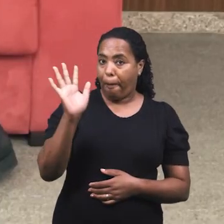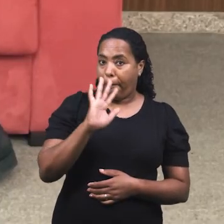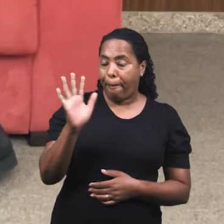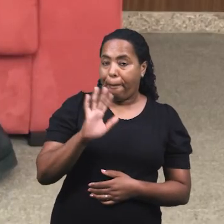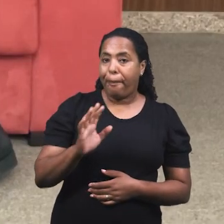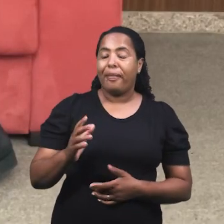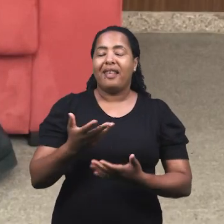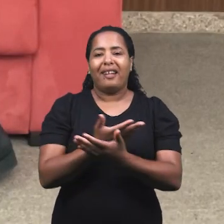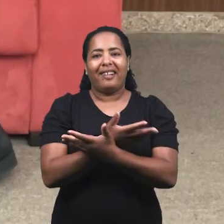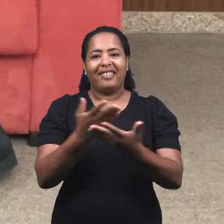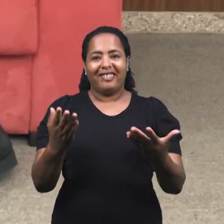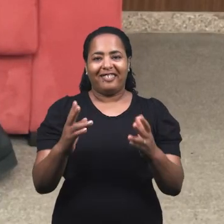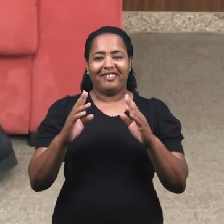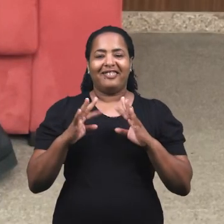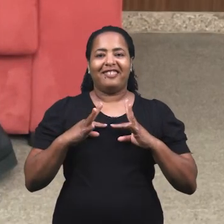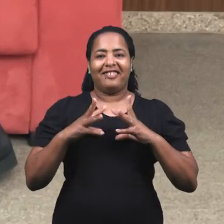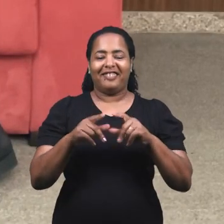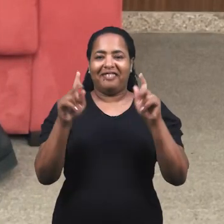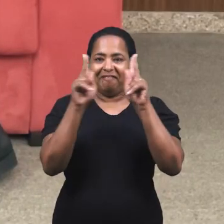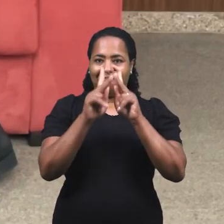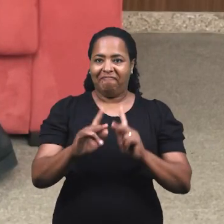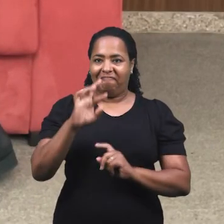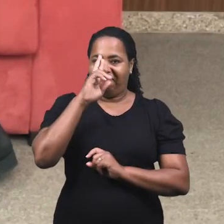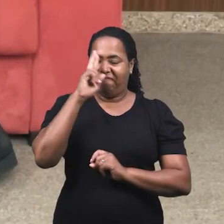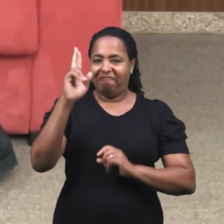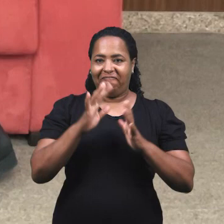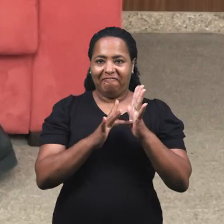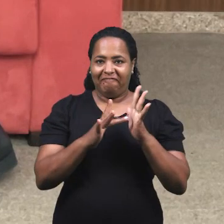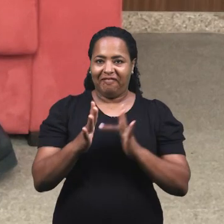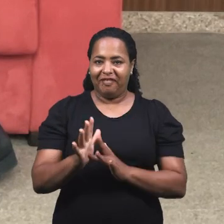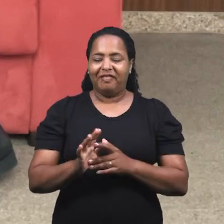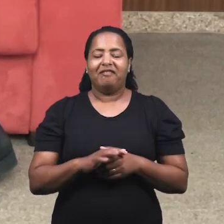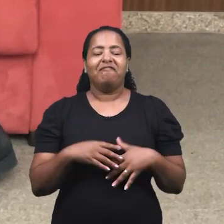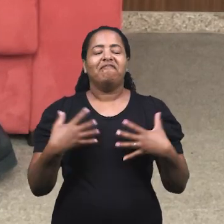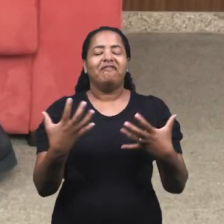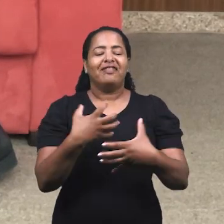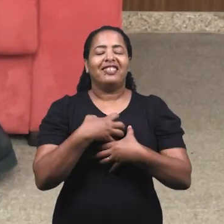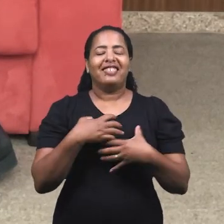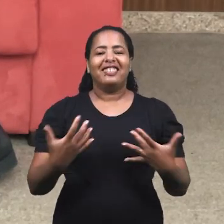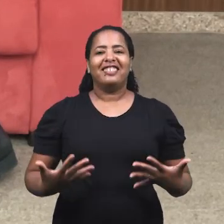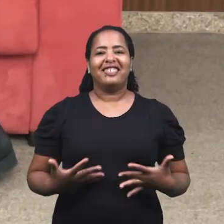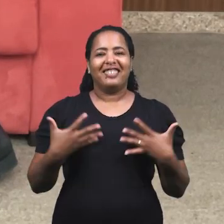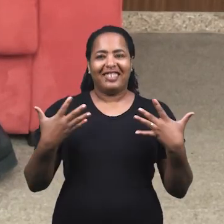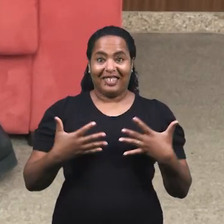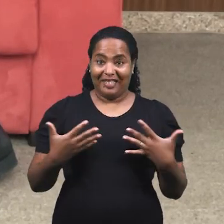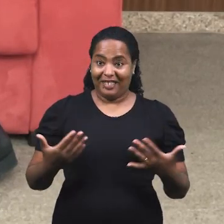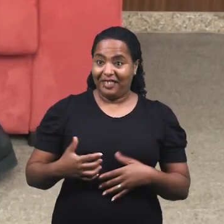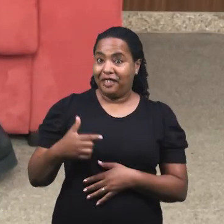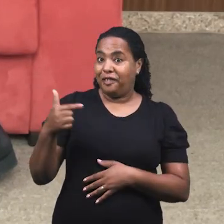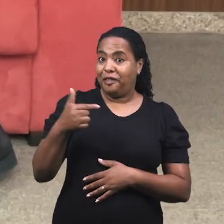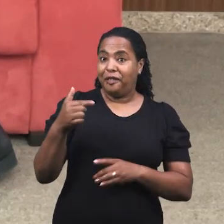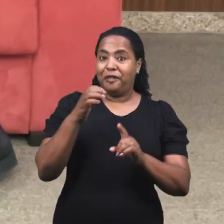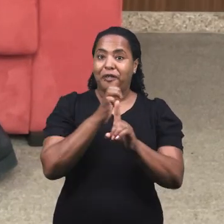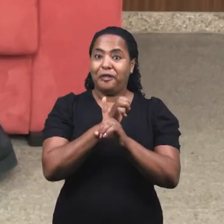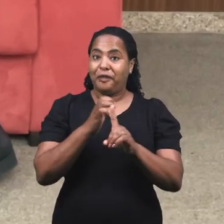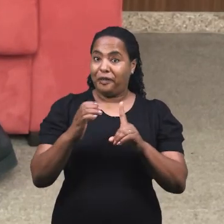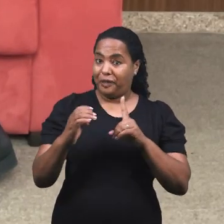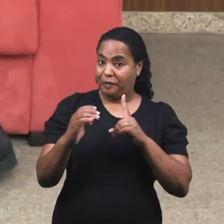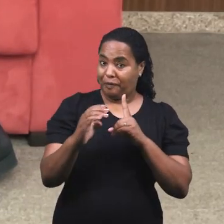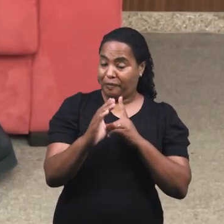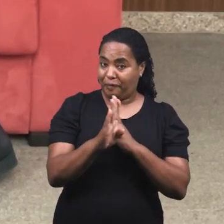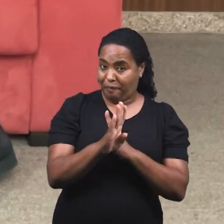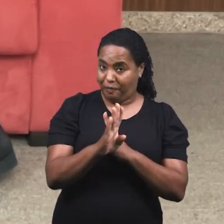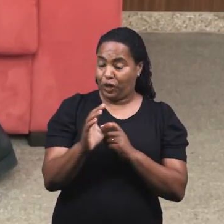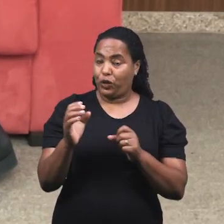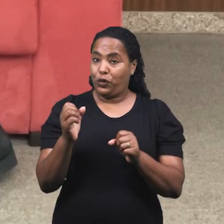meus irmãos, nós saudamos a todos com a paz do Senhor Jesus. Estamos muito alegres pela segunda Escola Bíblica Dominical deste